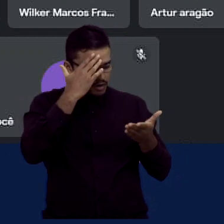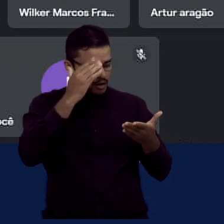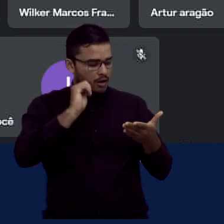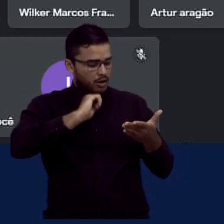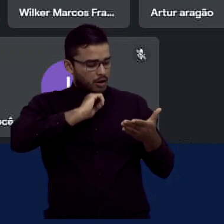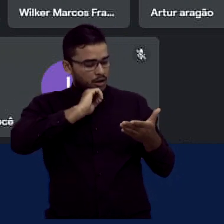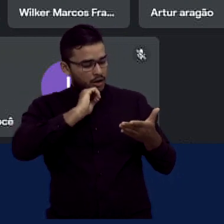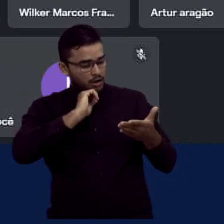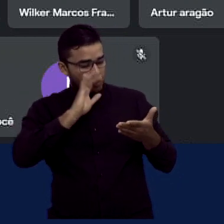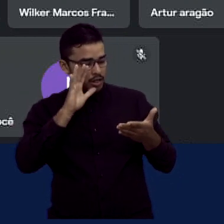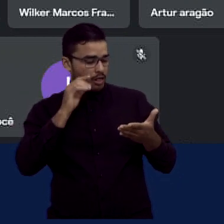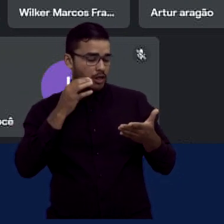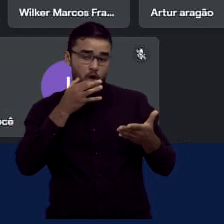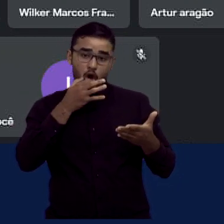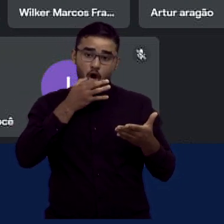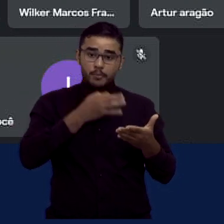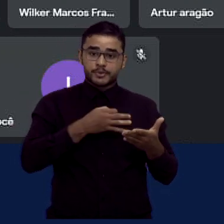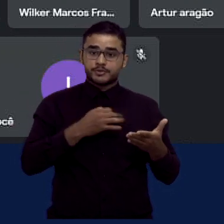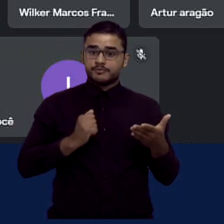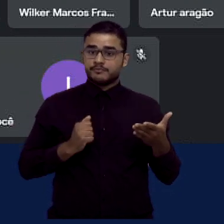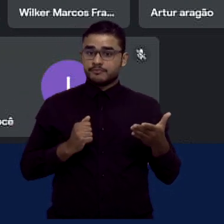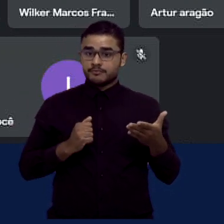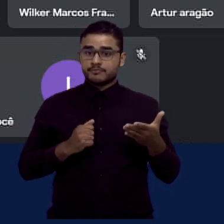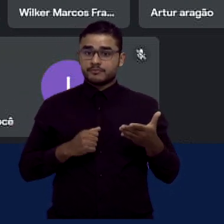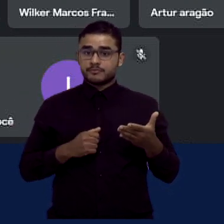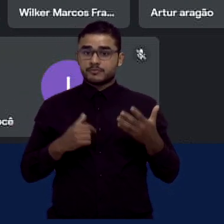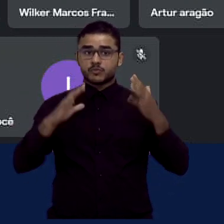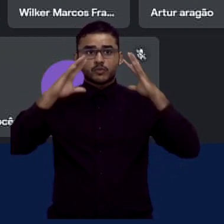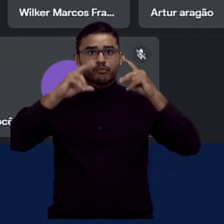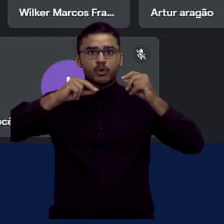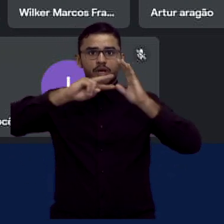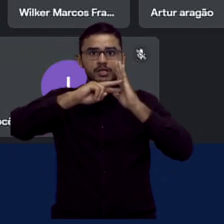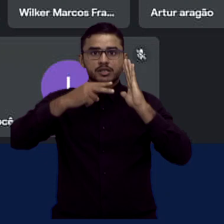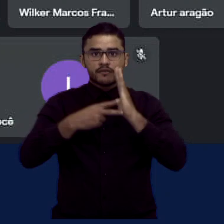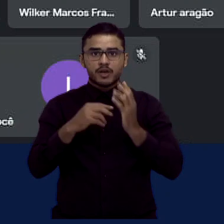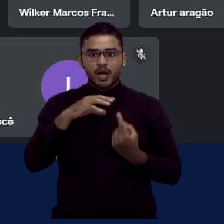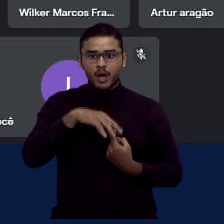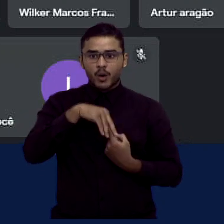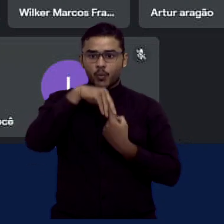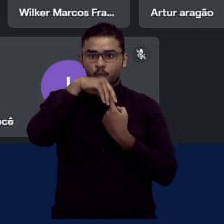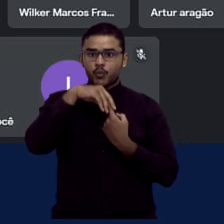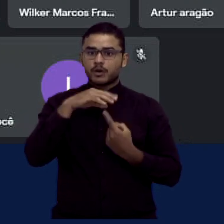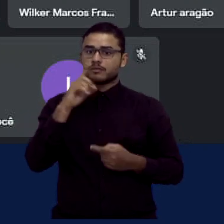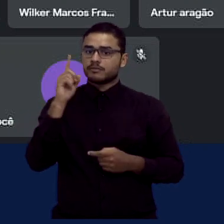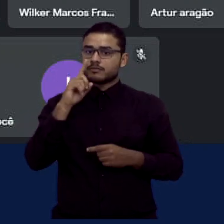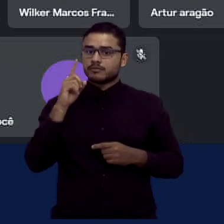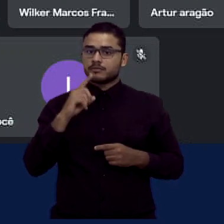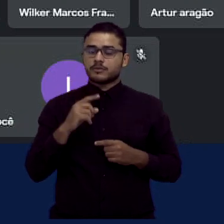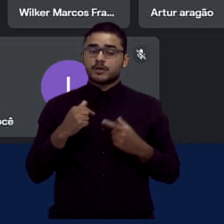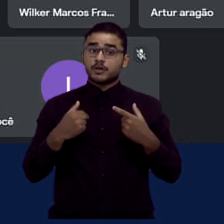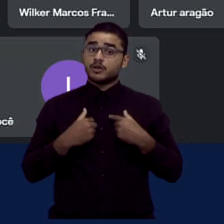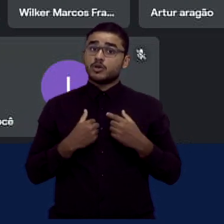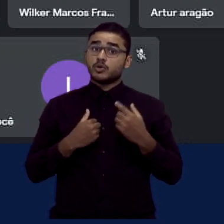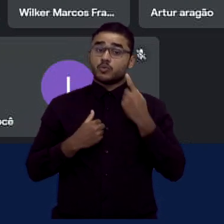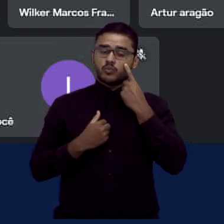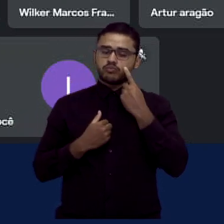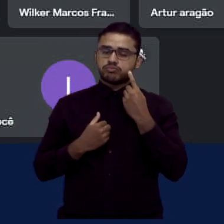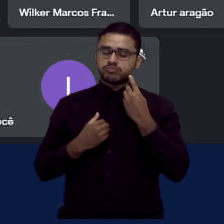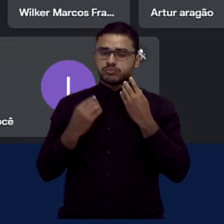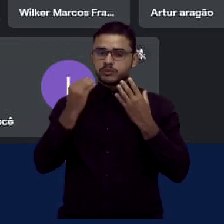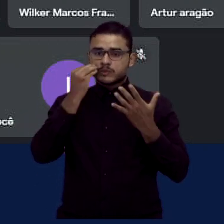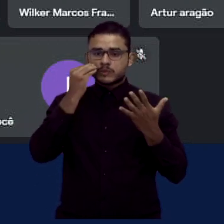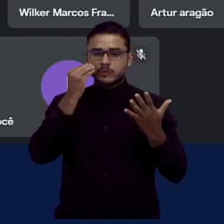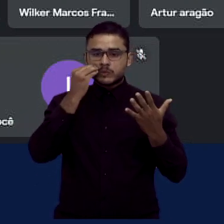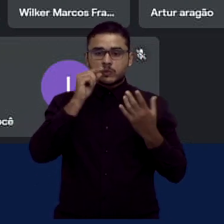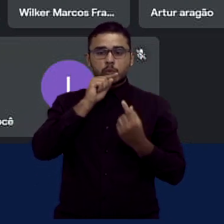outro. Você não pode dizer que o significado que você deu ali está completo. Não. Quem completa é o outro. Você tentou fazer com